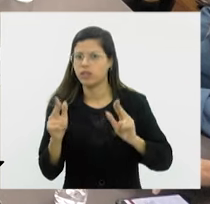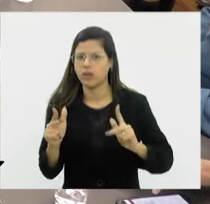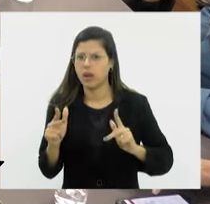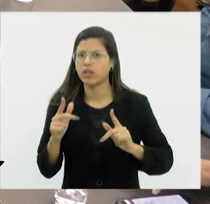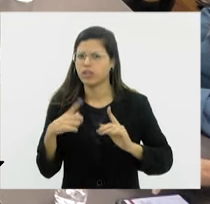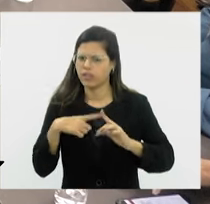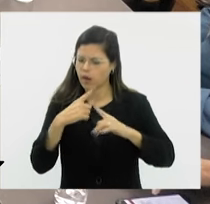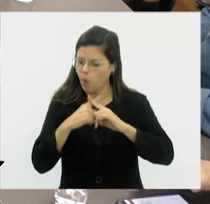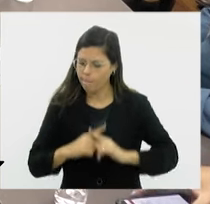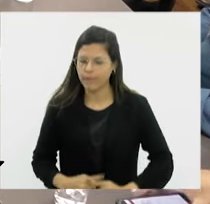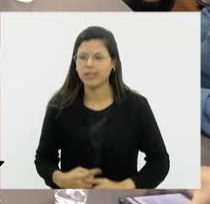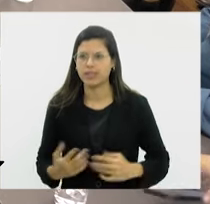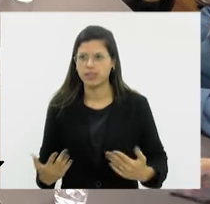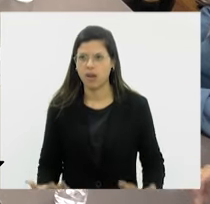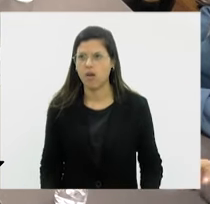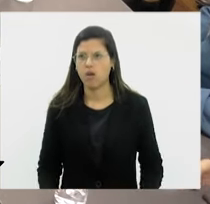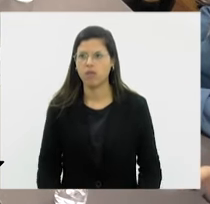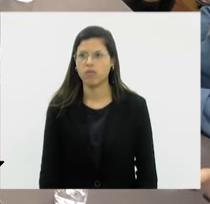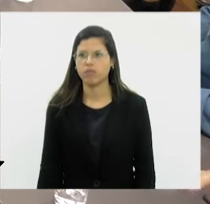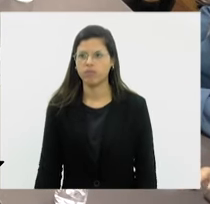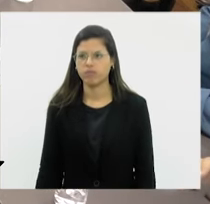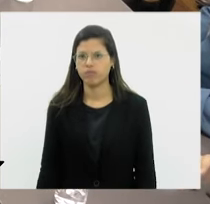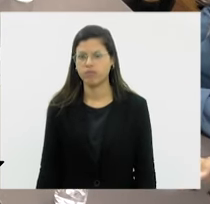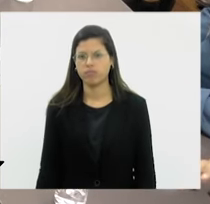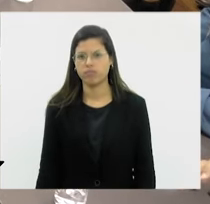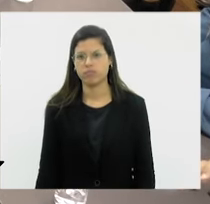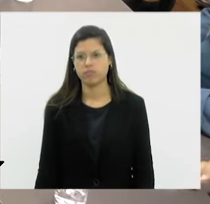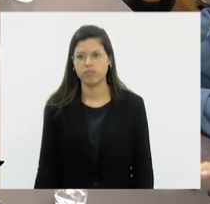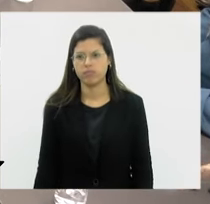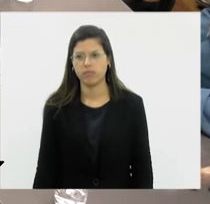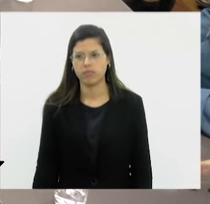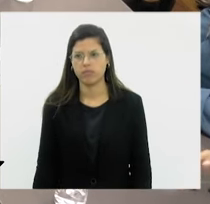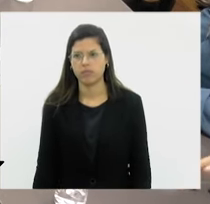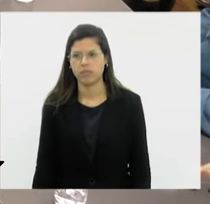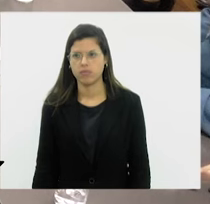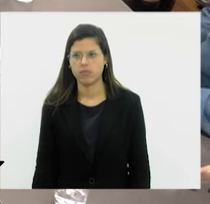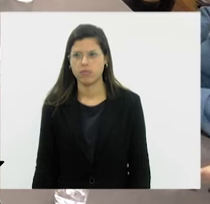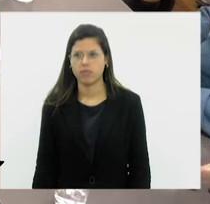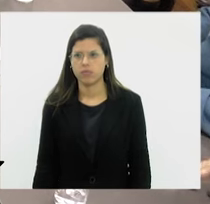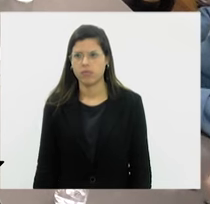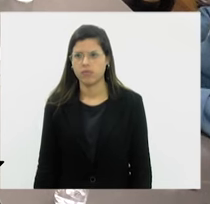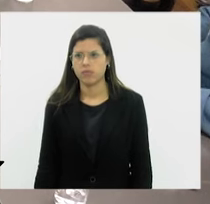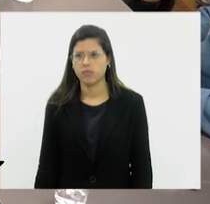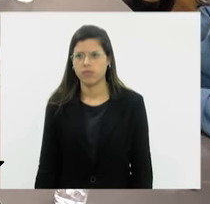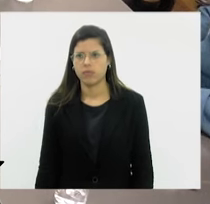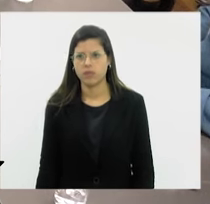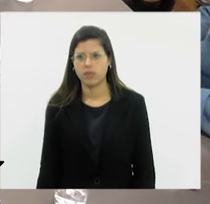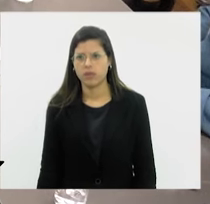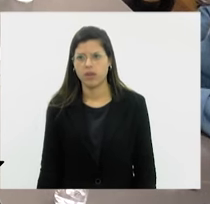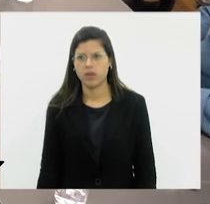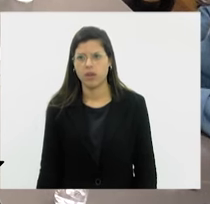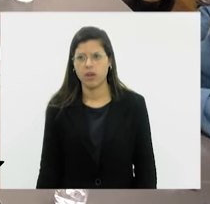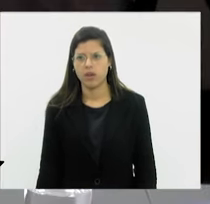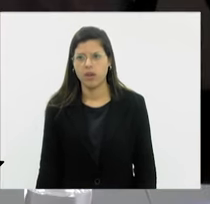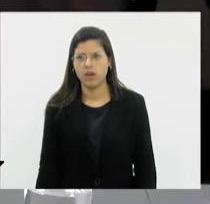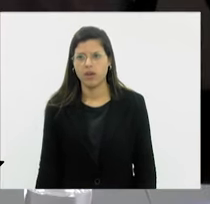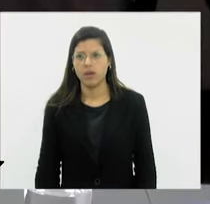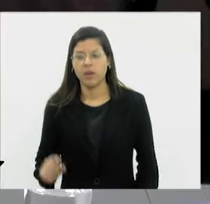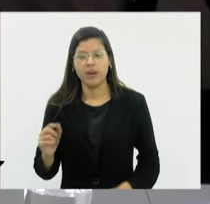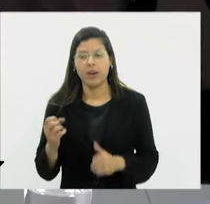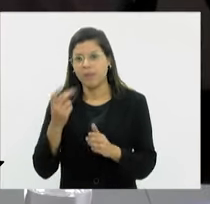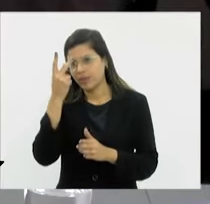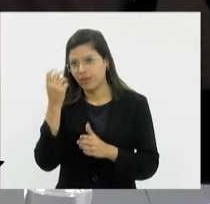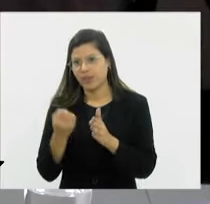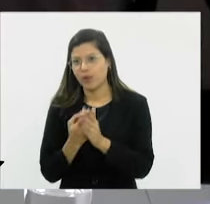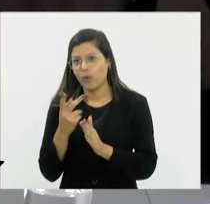troféu, com federação. Presidente, é o seguinte. É que o que o autor deseja... A grosso modo,